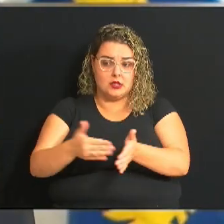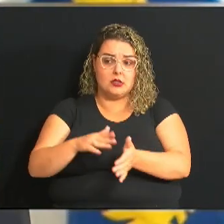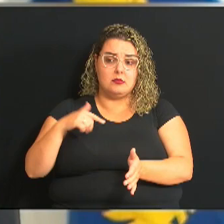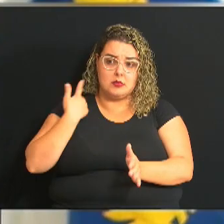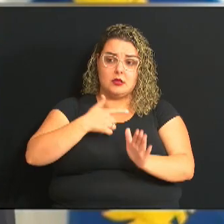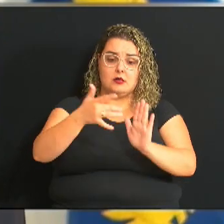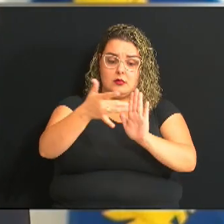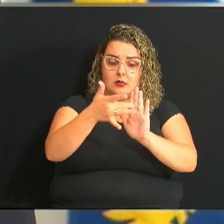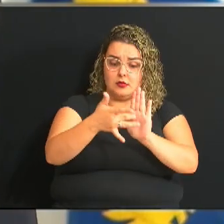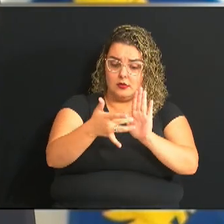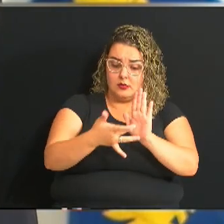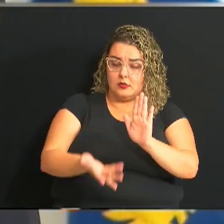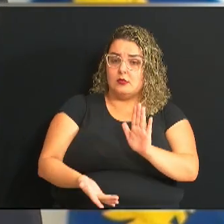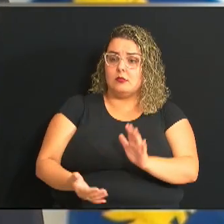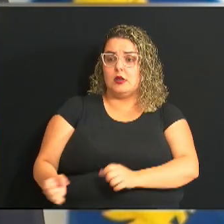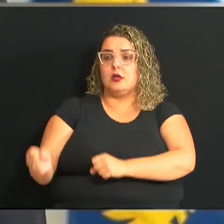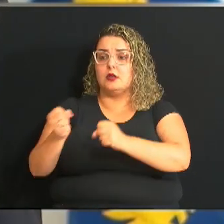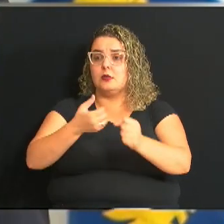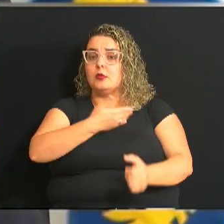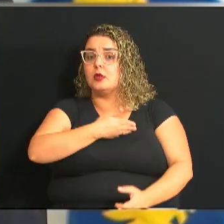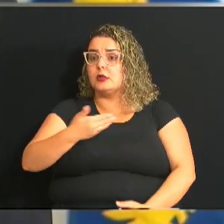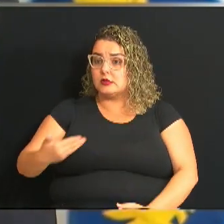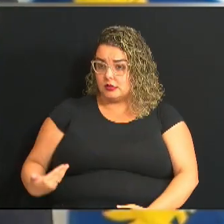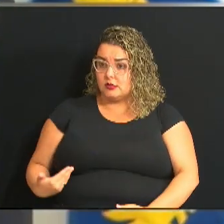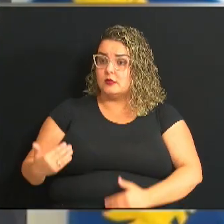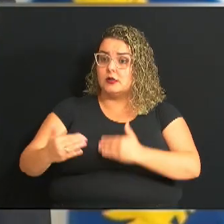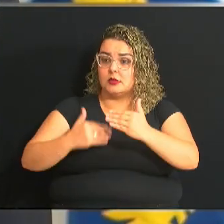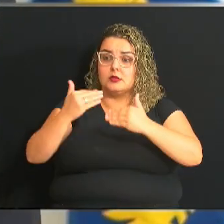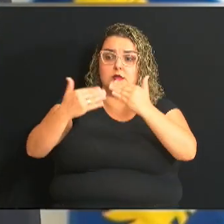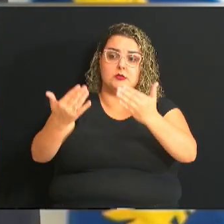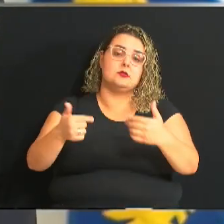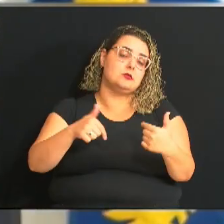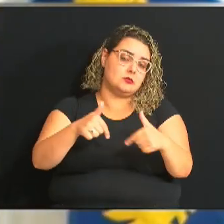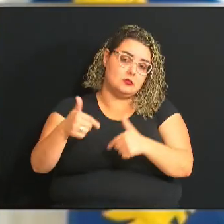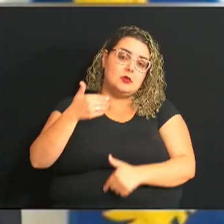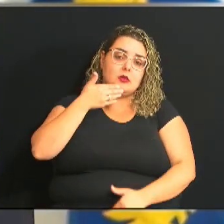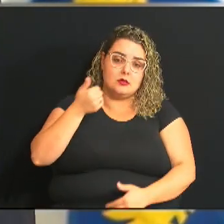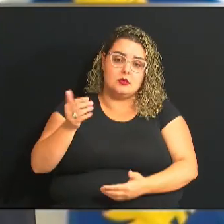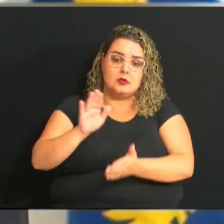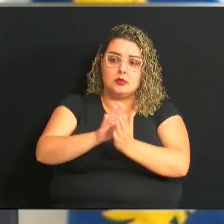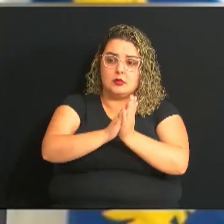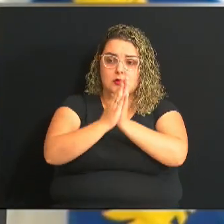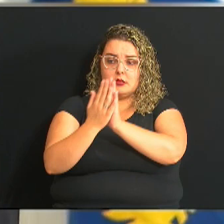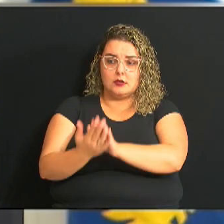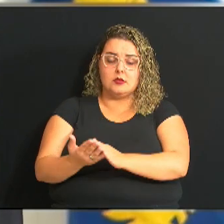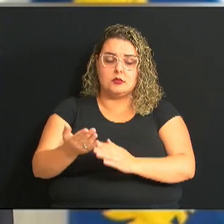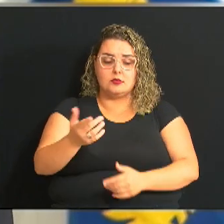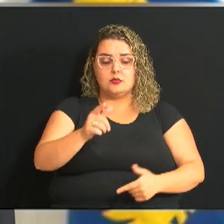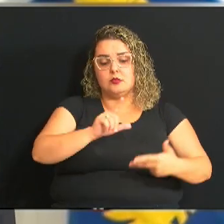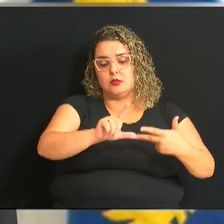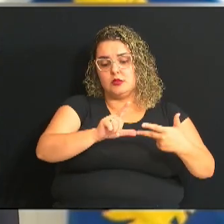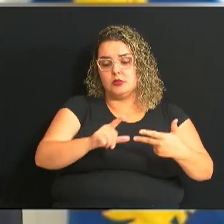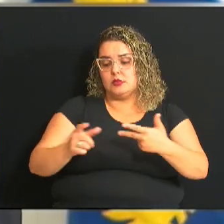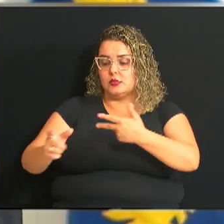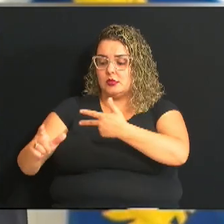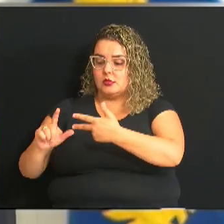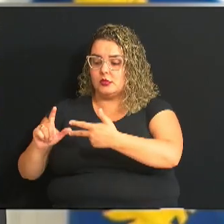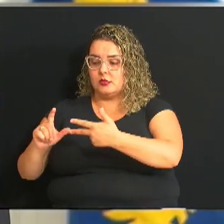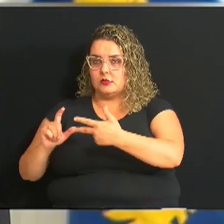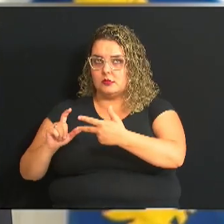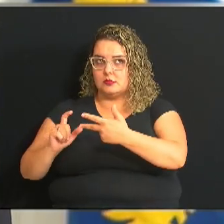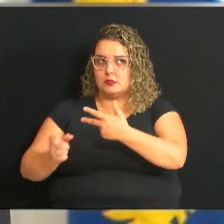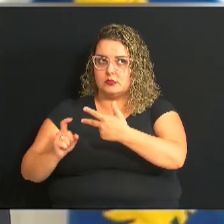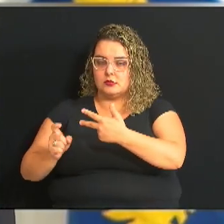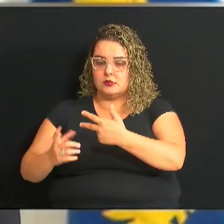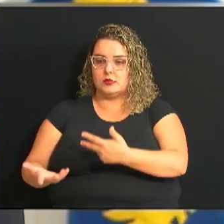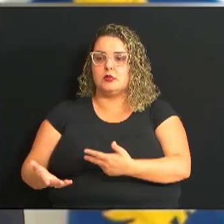isso para o poder público e desenvolver melhor os trabalhos desse intercâmbio do legislativo, executivo e o próprio mercado, para a gente